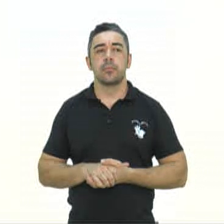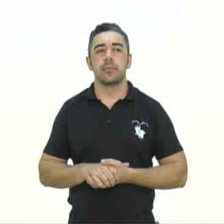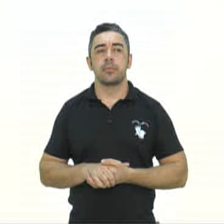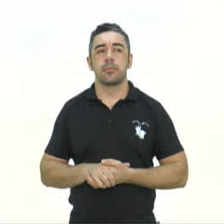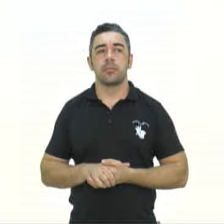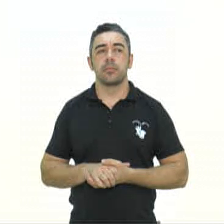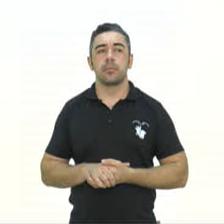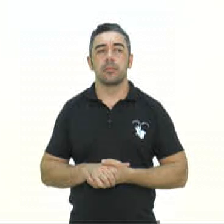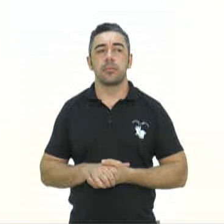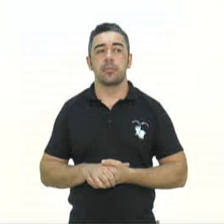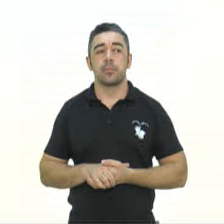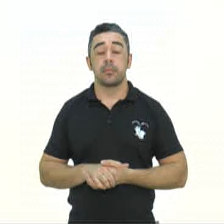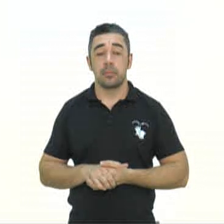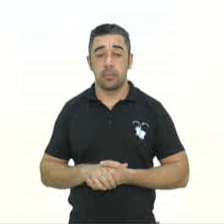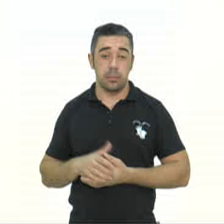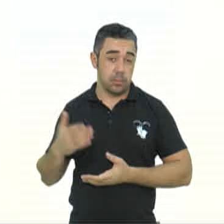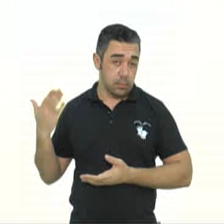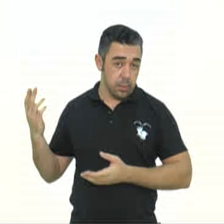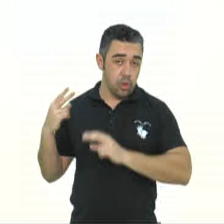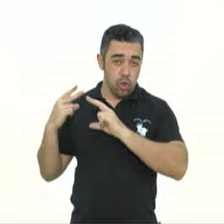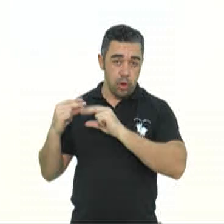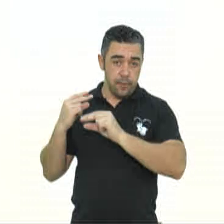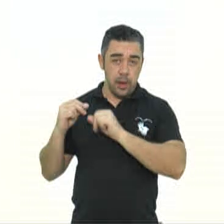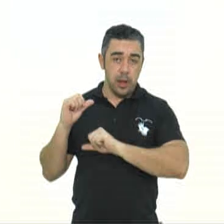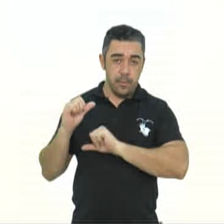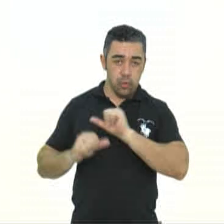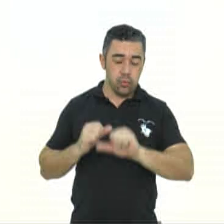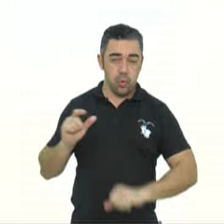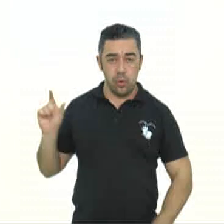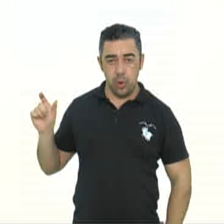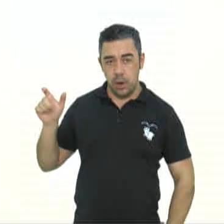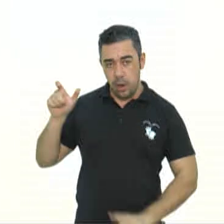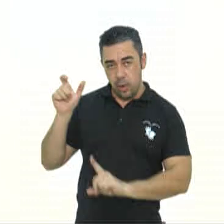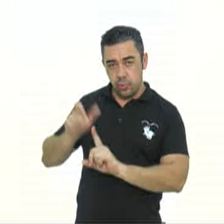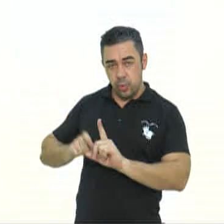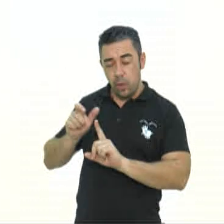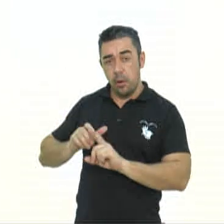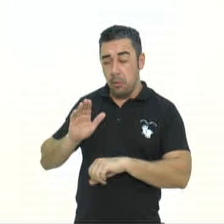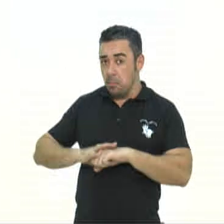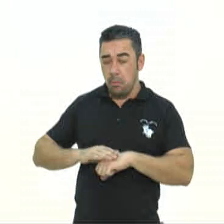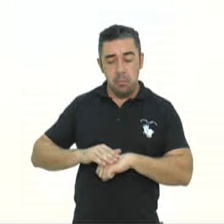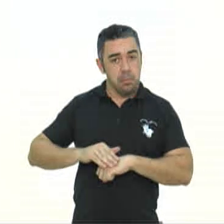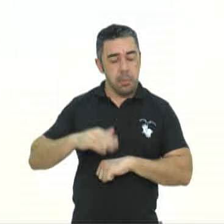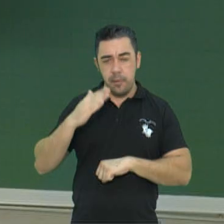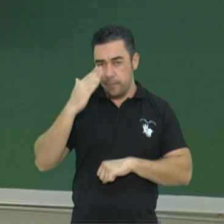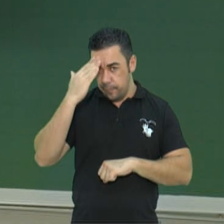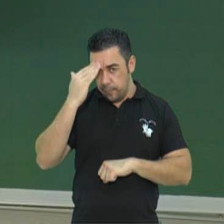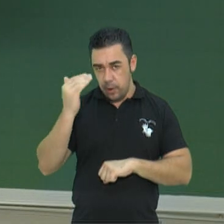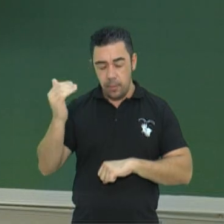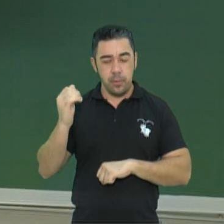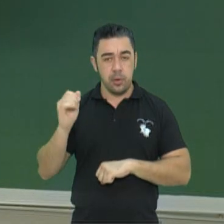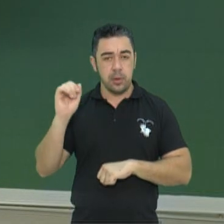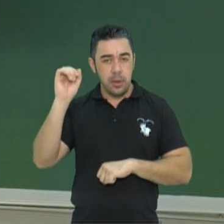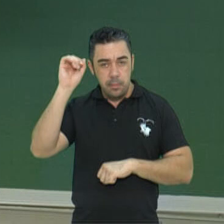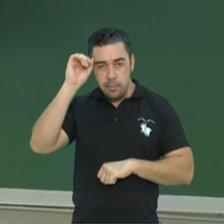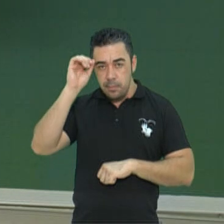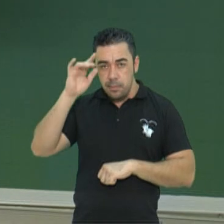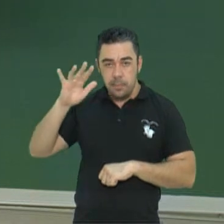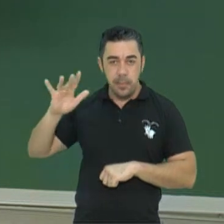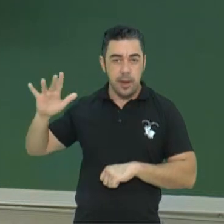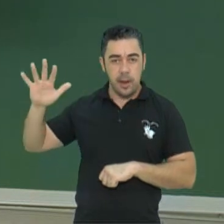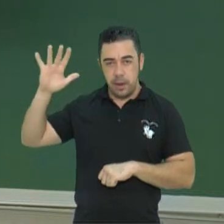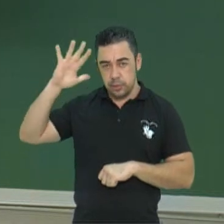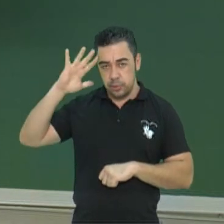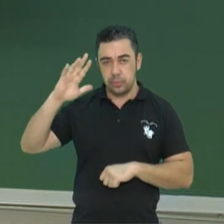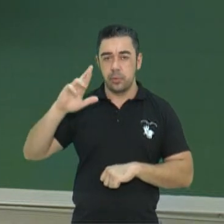realismo mágico. Então, a novela transformou o Gabriel García Márquez no maior expoente do realismo mágico, que eu falei para vocês agora